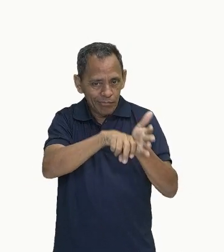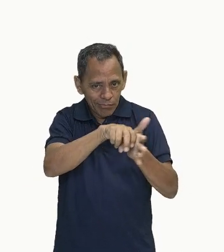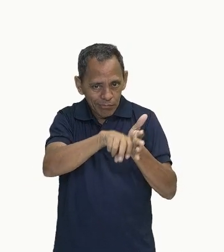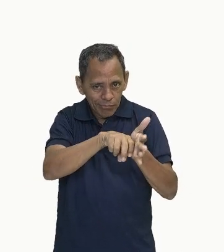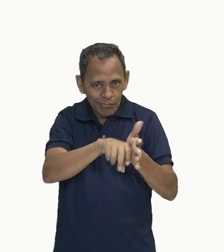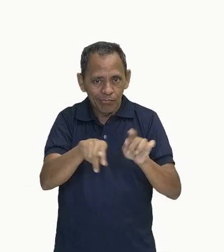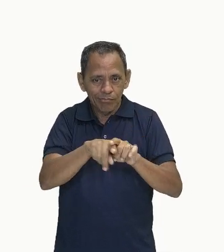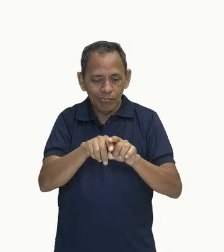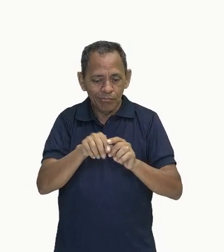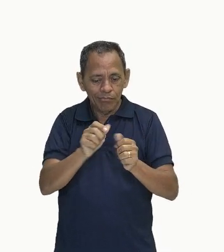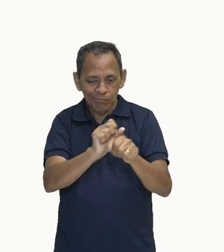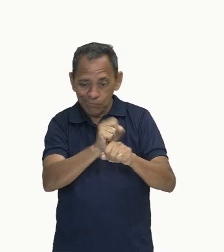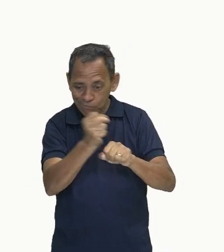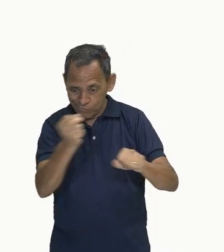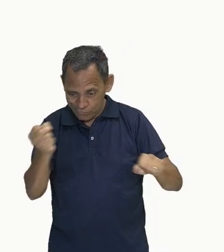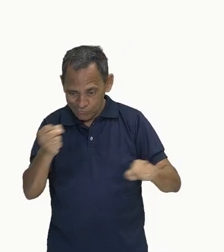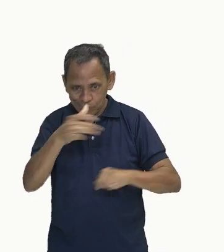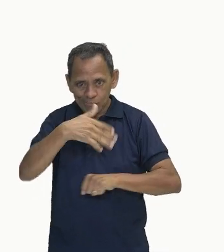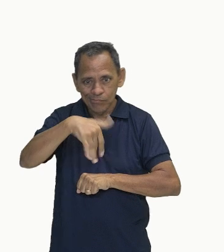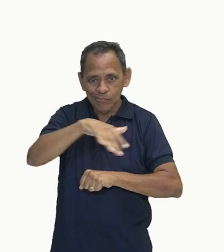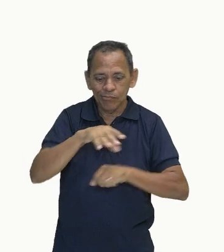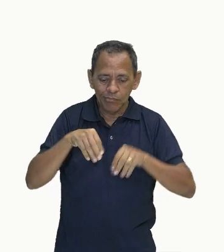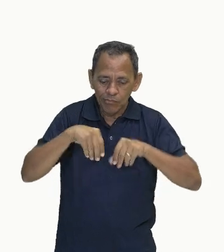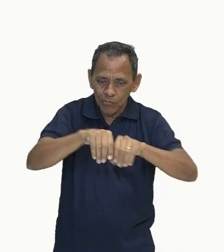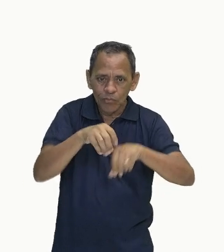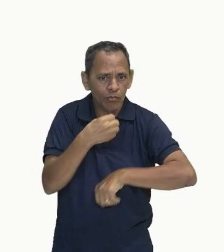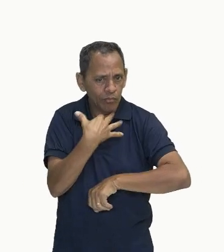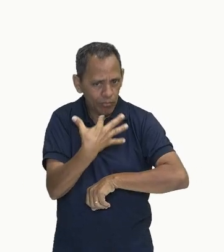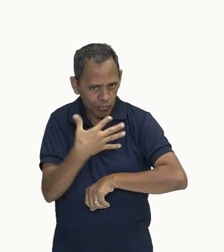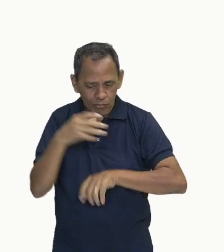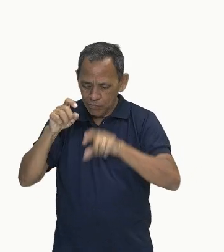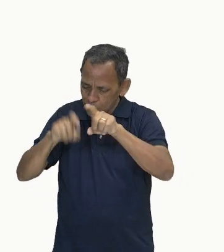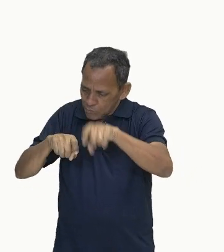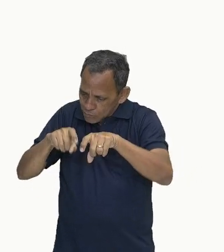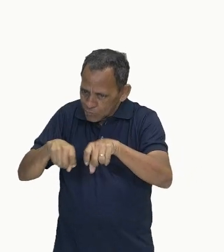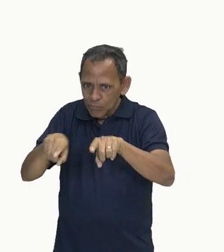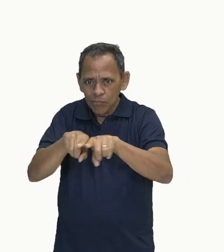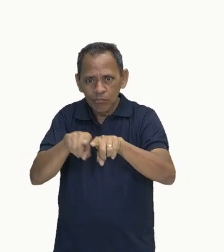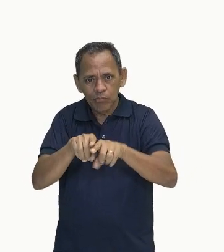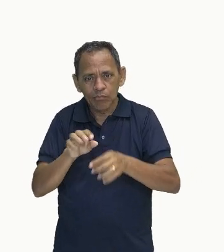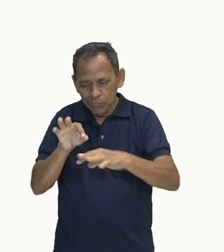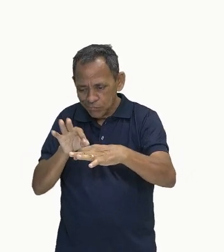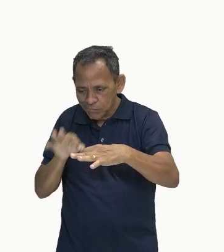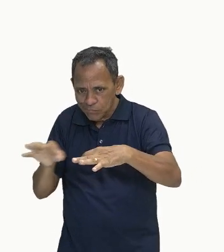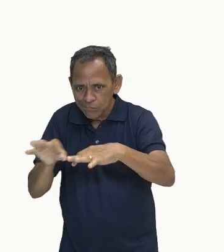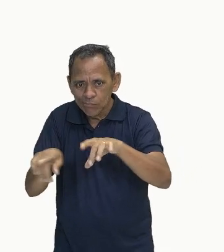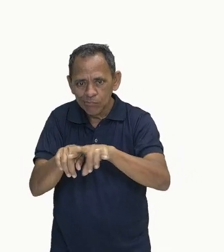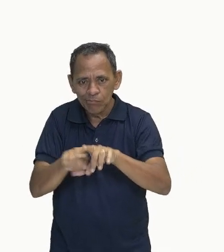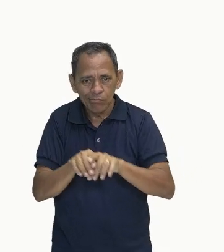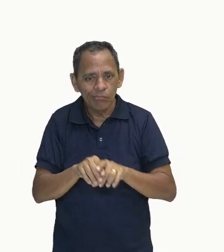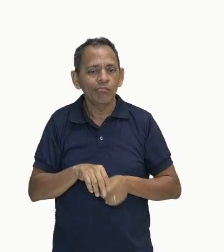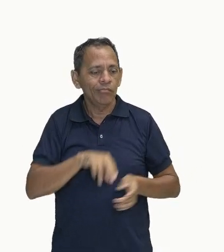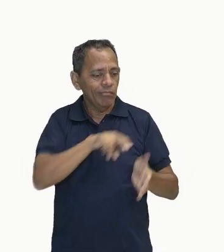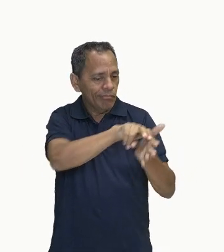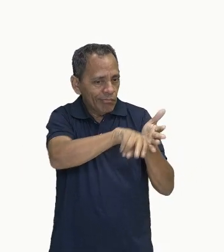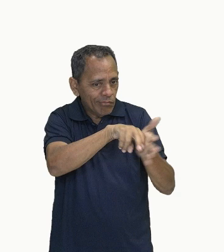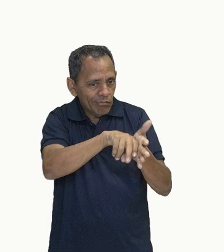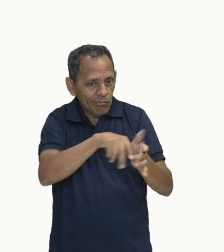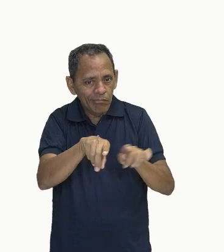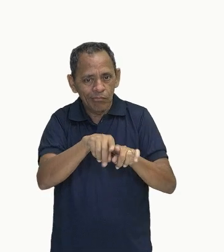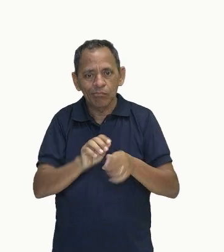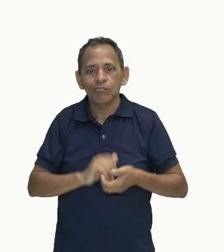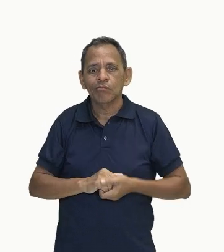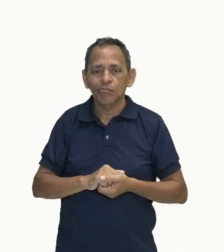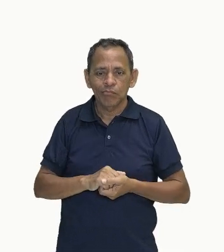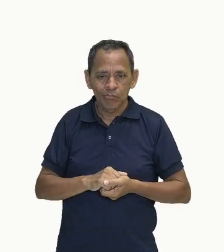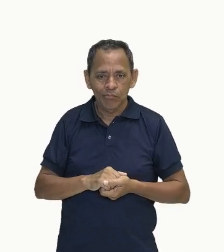Então, nós temos aí solos próprios para agricultura, para pastagem, para atividade da pecuária e variados fatores